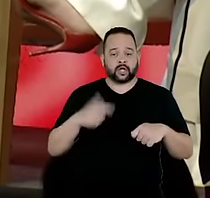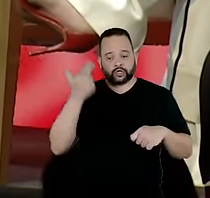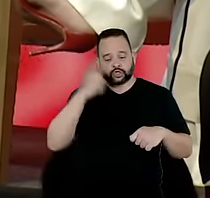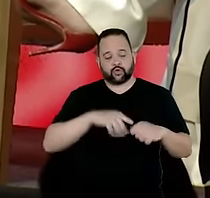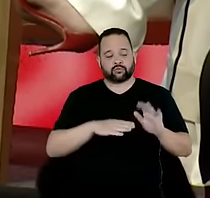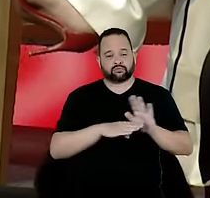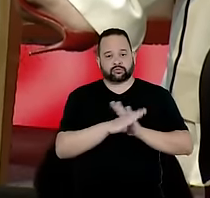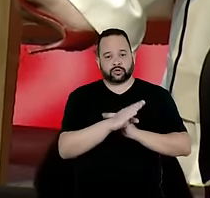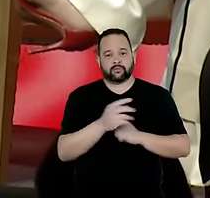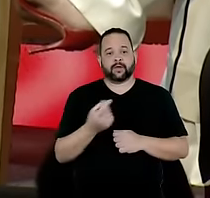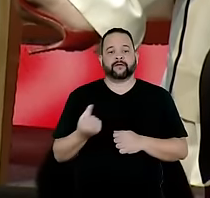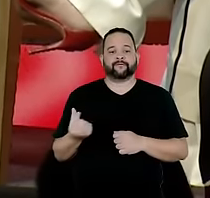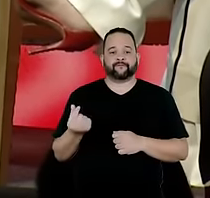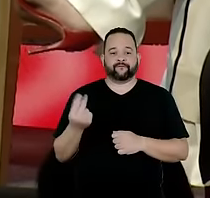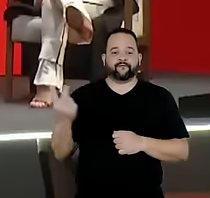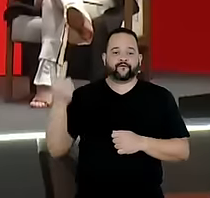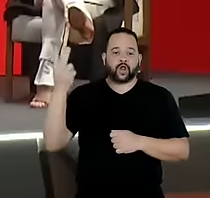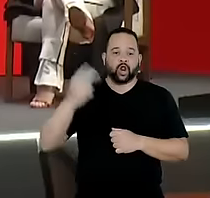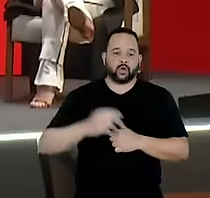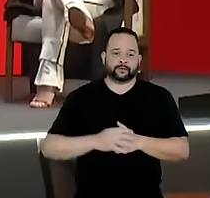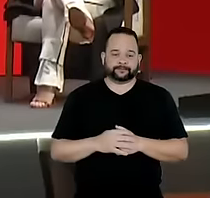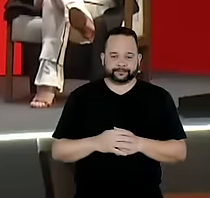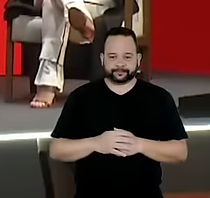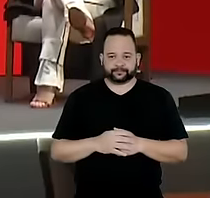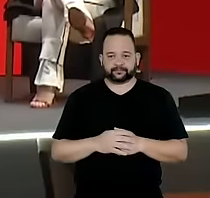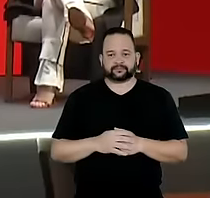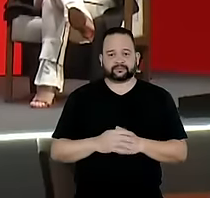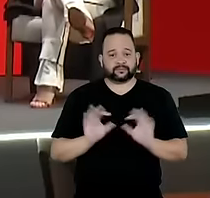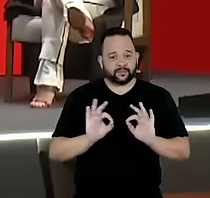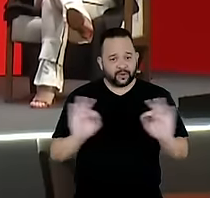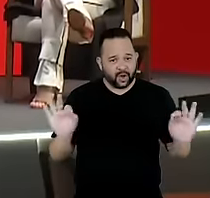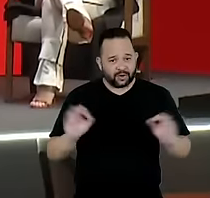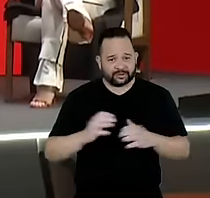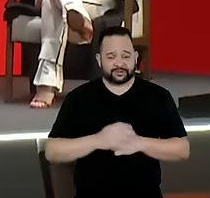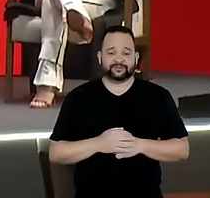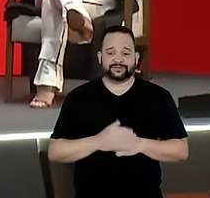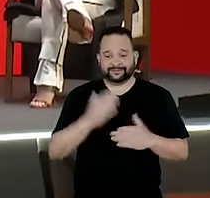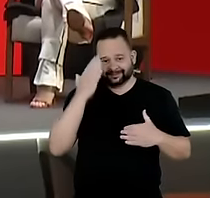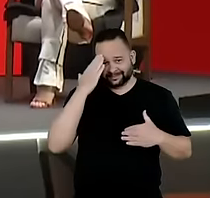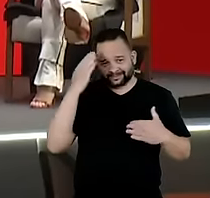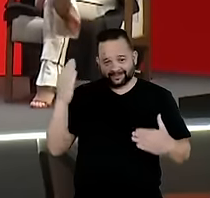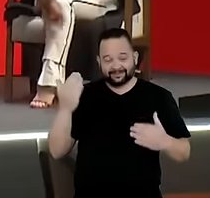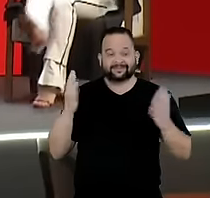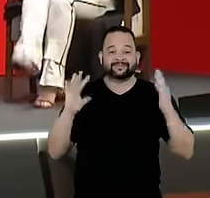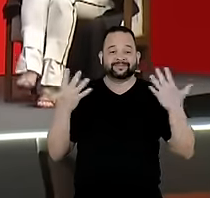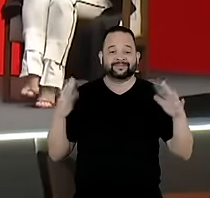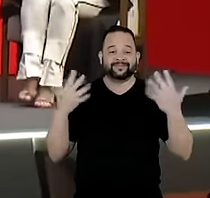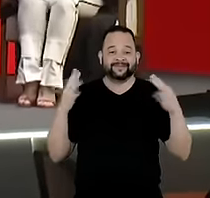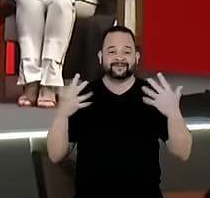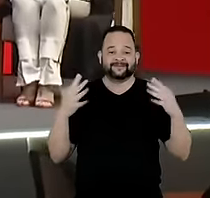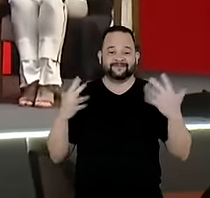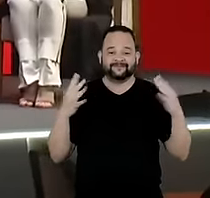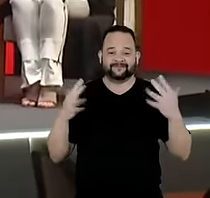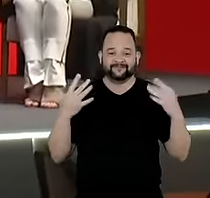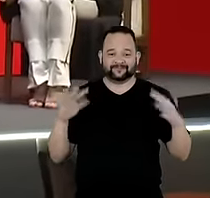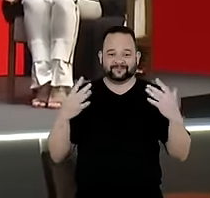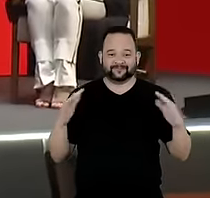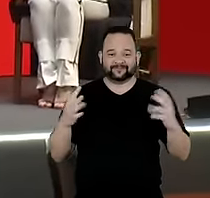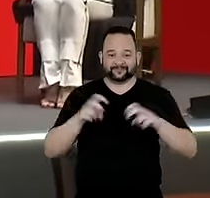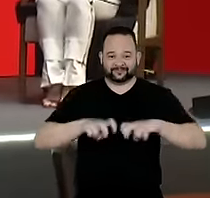valorizar Maravilha bom gente muito obrigada Uma salva de palmas aqui para eles